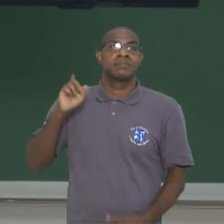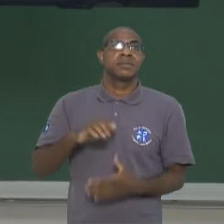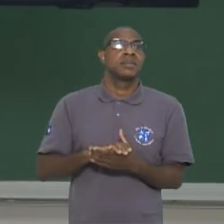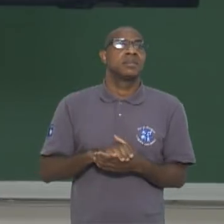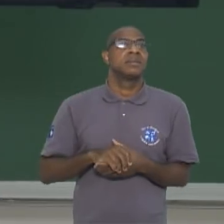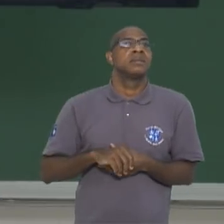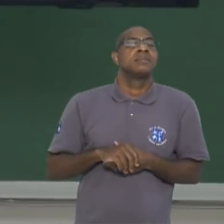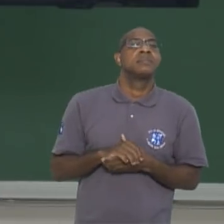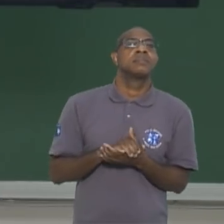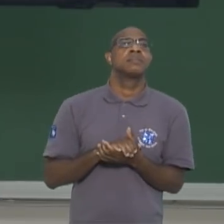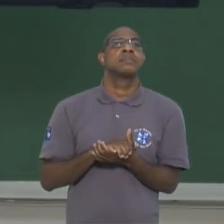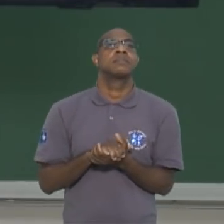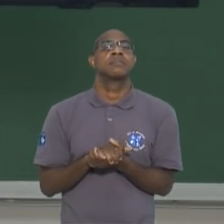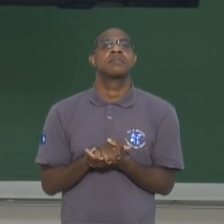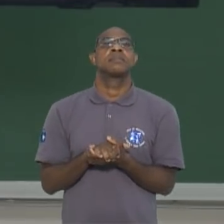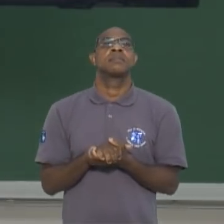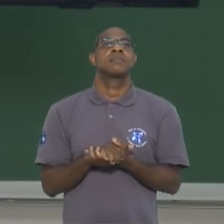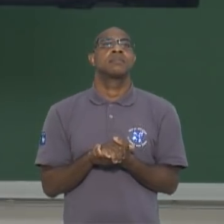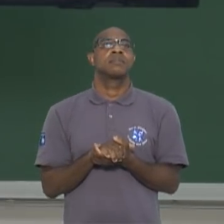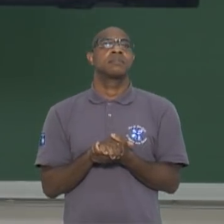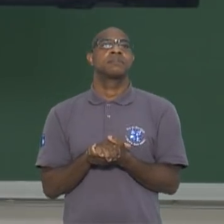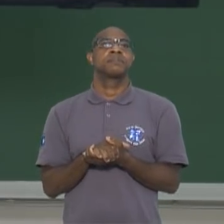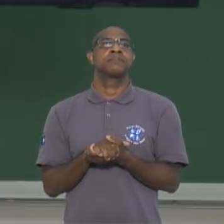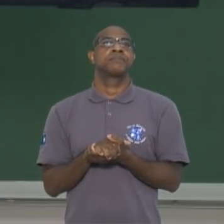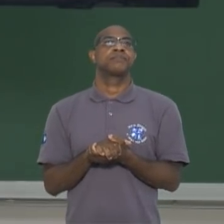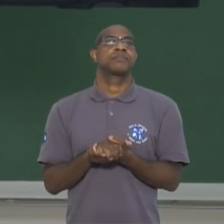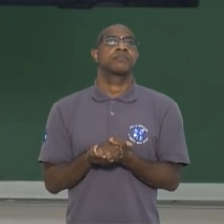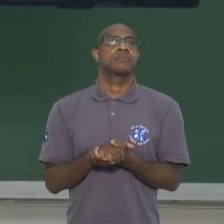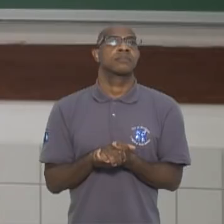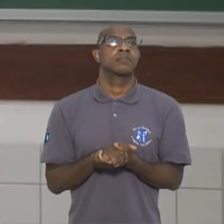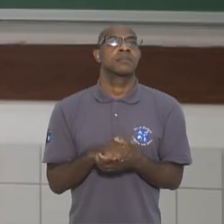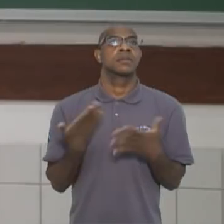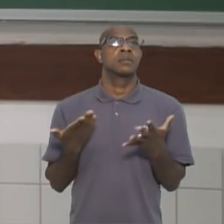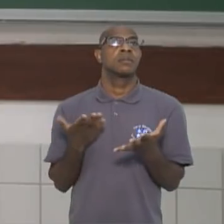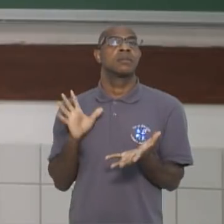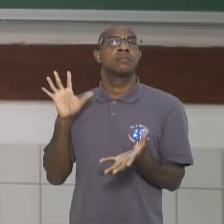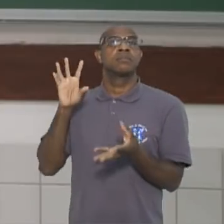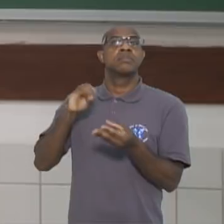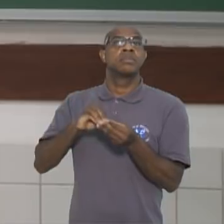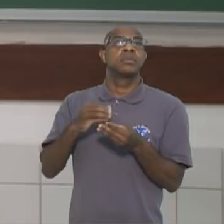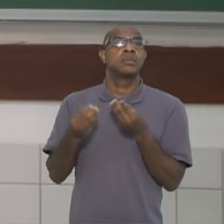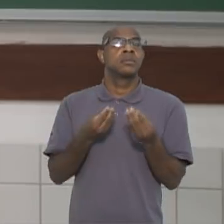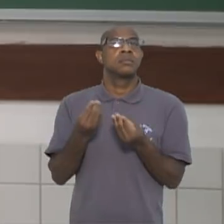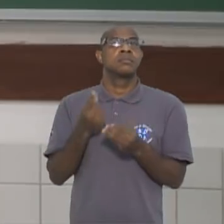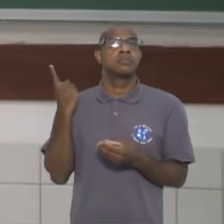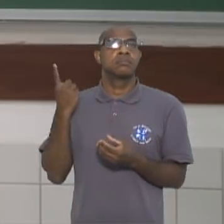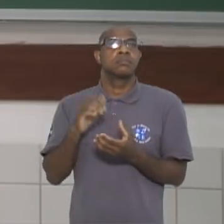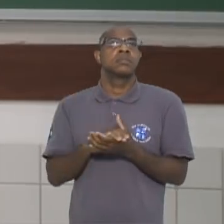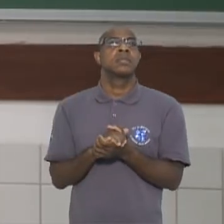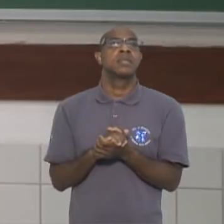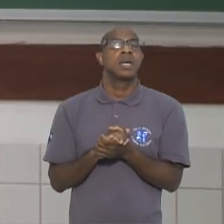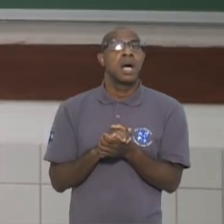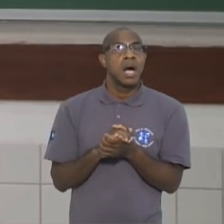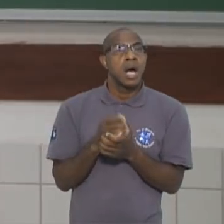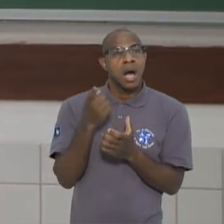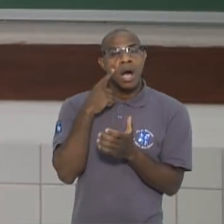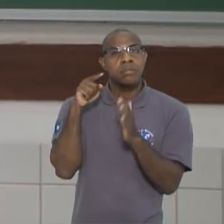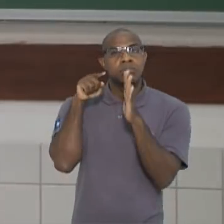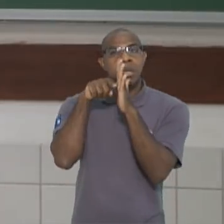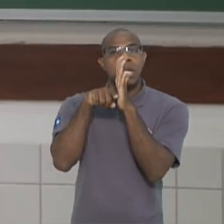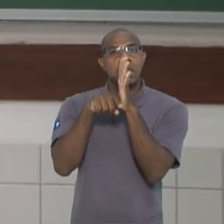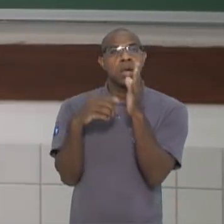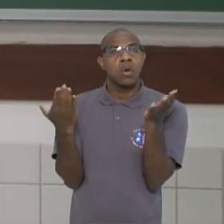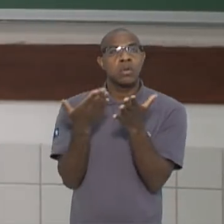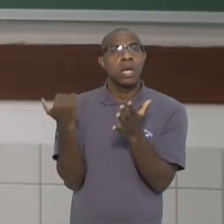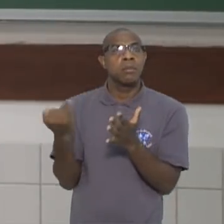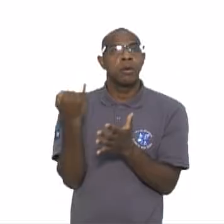V e vai até meados do século VIII. A gente chega à reta final da nossa aula de hoje. A gente analisou na aula de